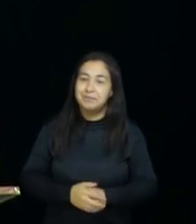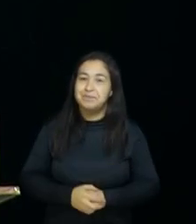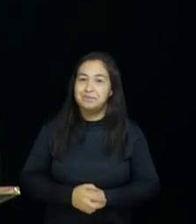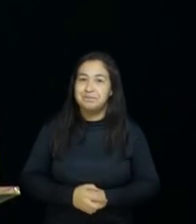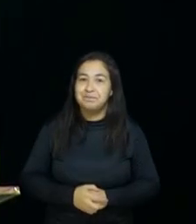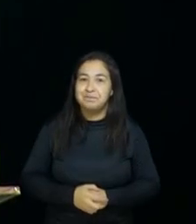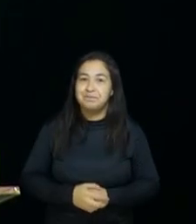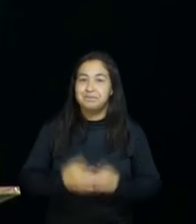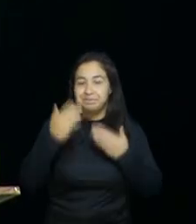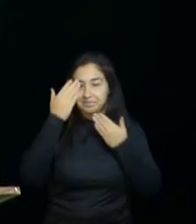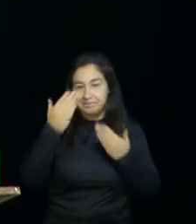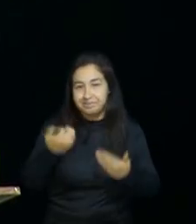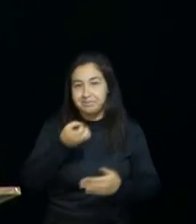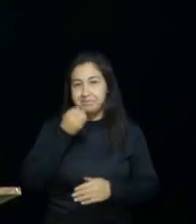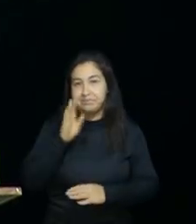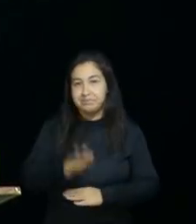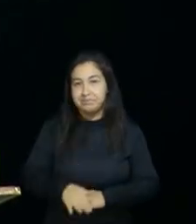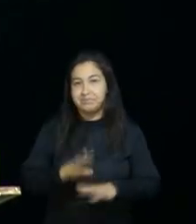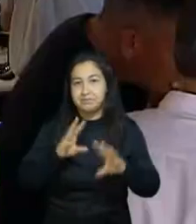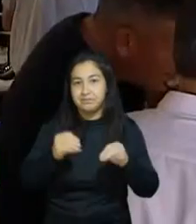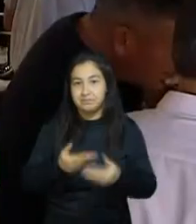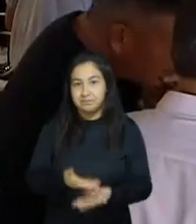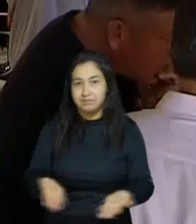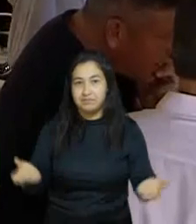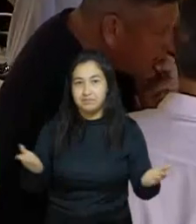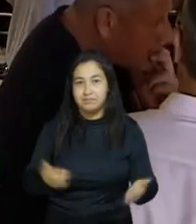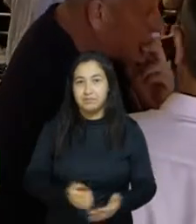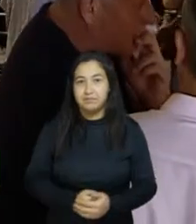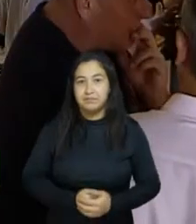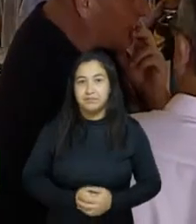obrigado e boa tarde a todos vocês.